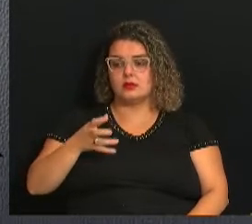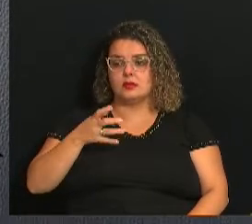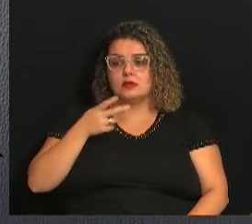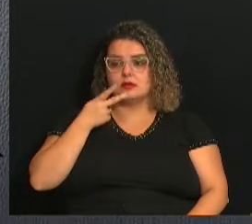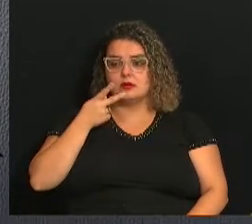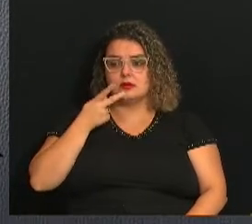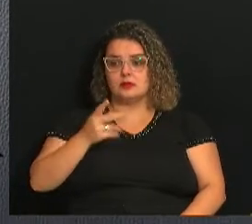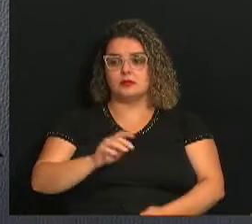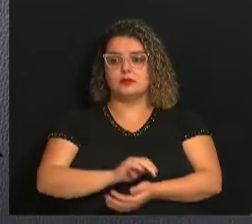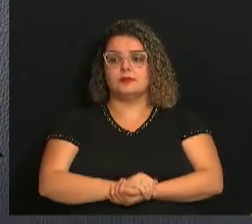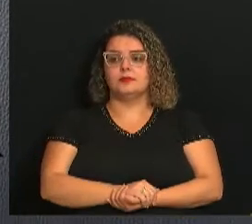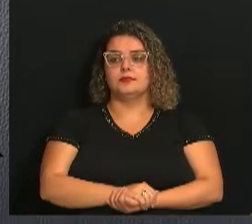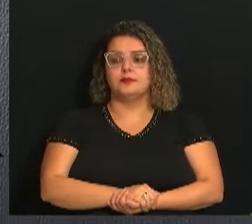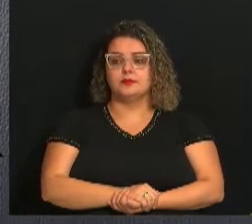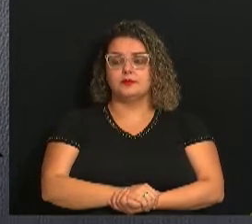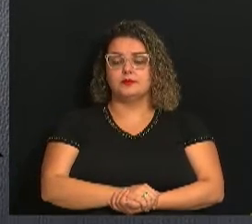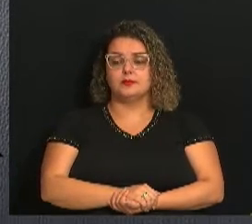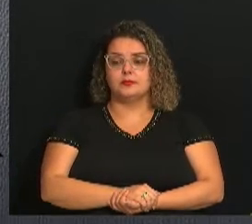sala.